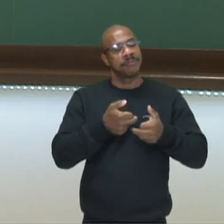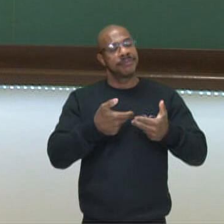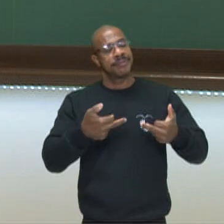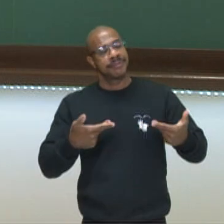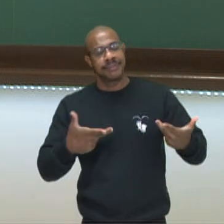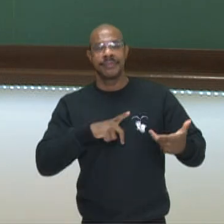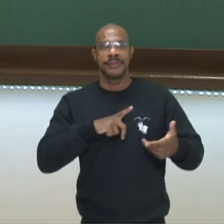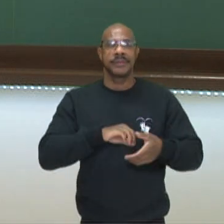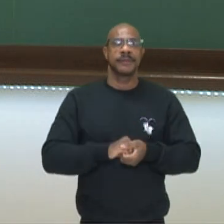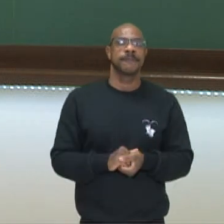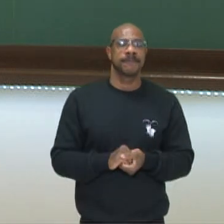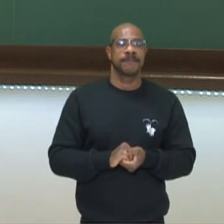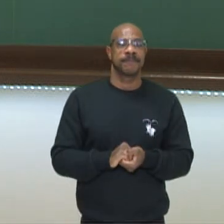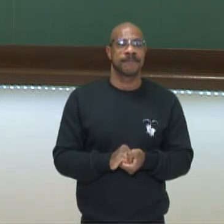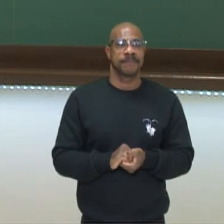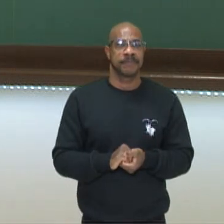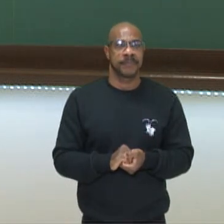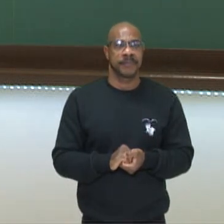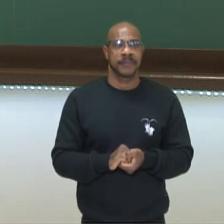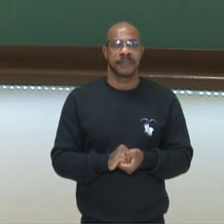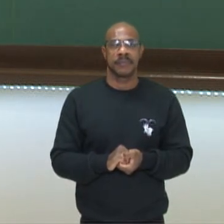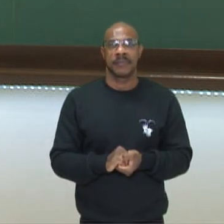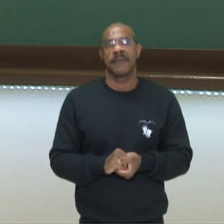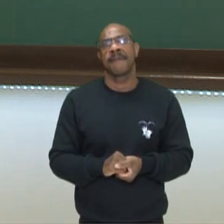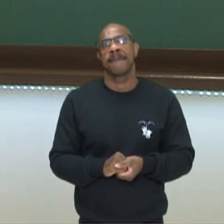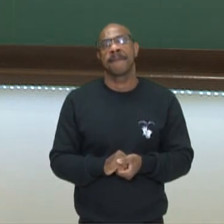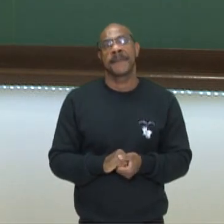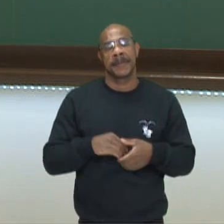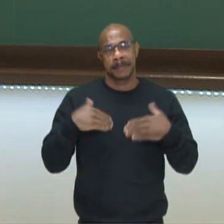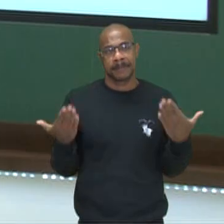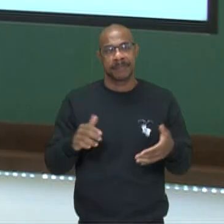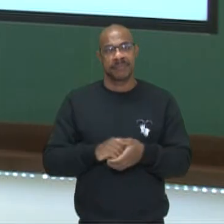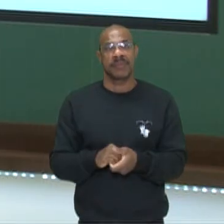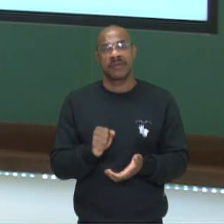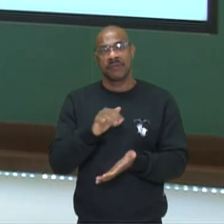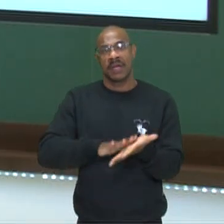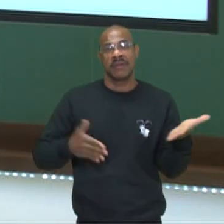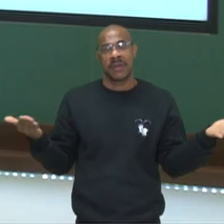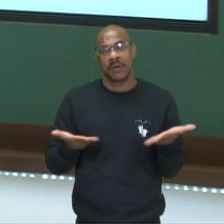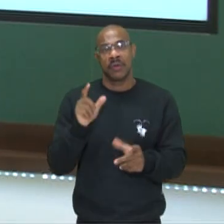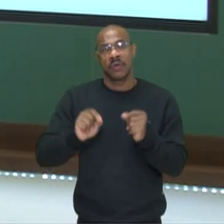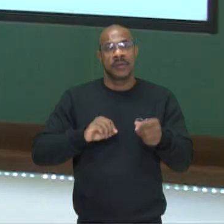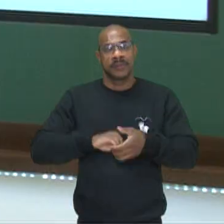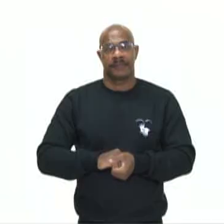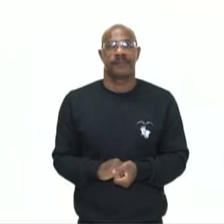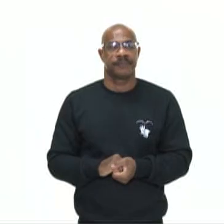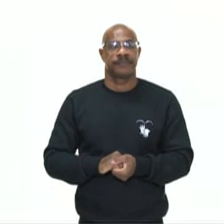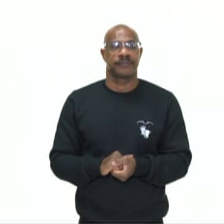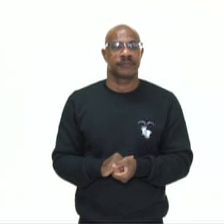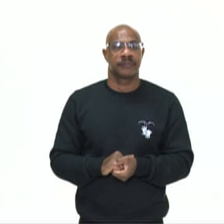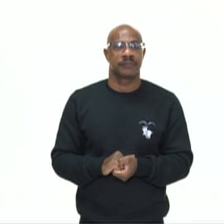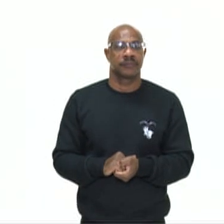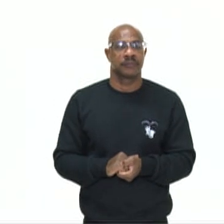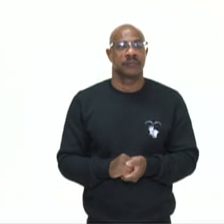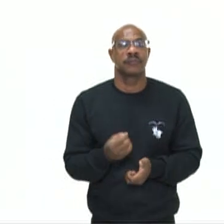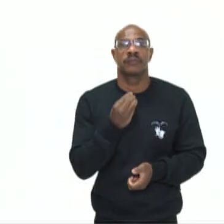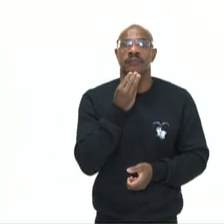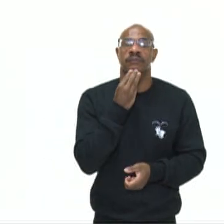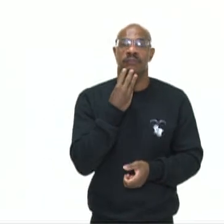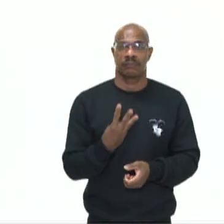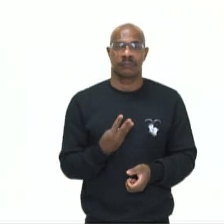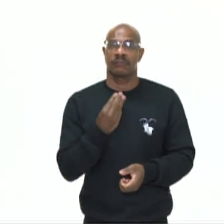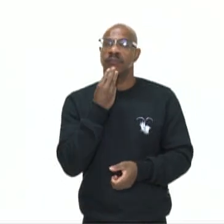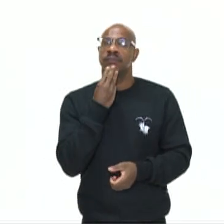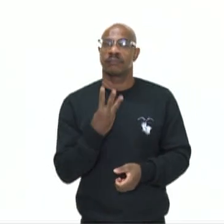se estabeleceram, para que a gente lembre sobre isso. Então aqui, gente, essa atividade, olha só, né? O sociólogo Max Weber